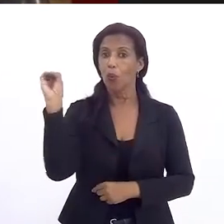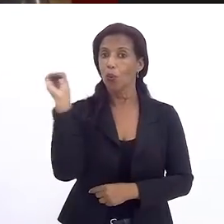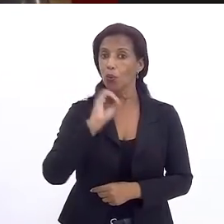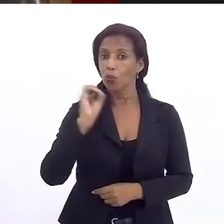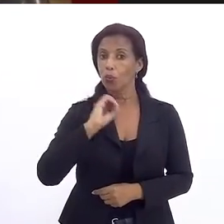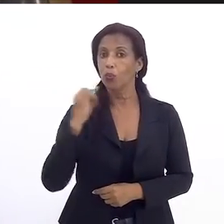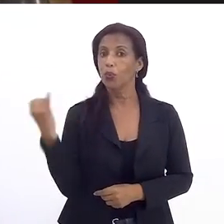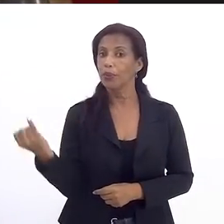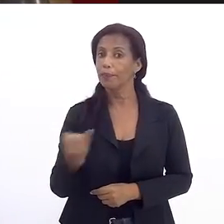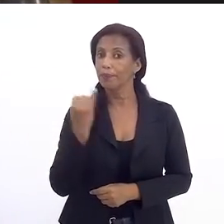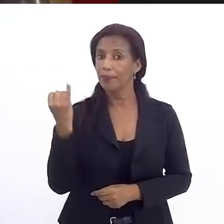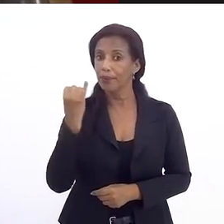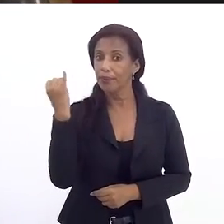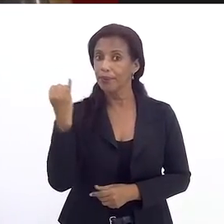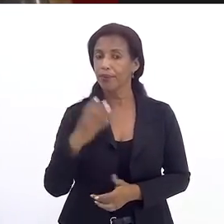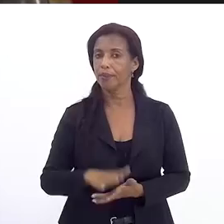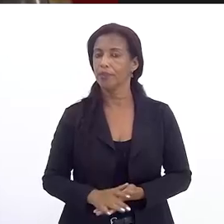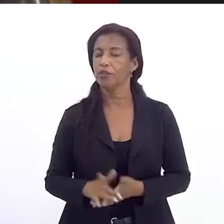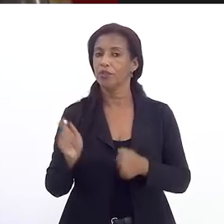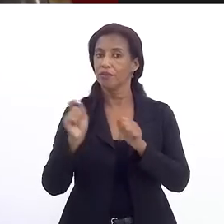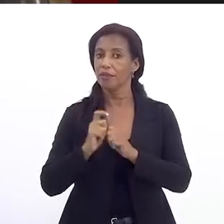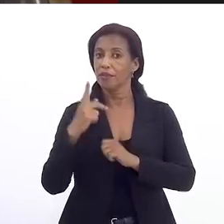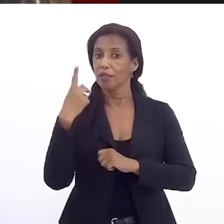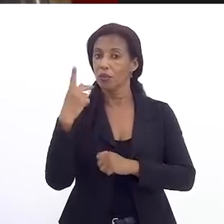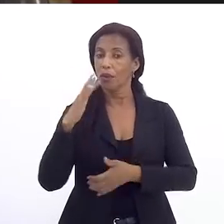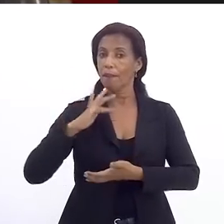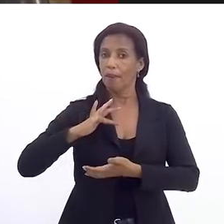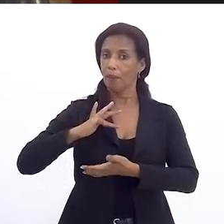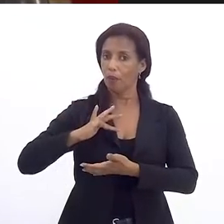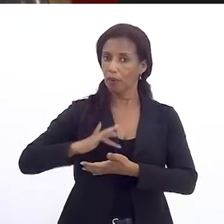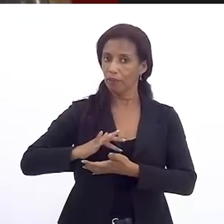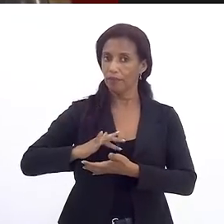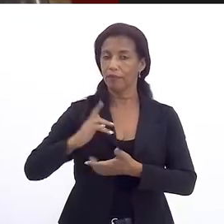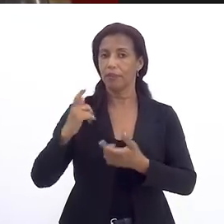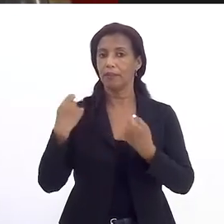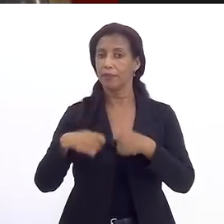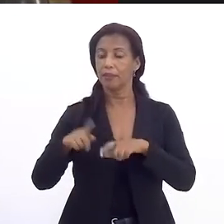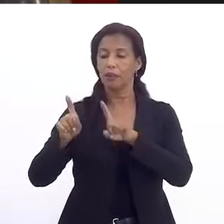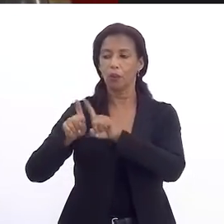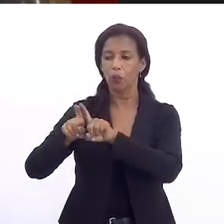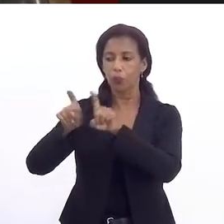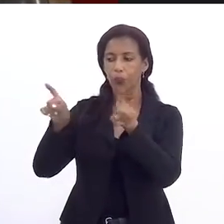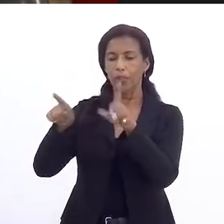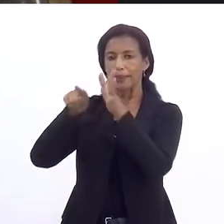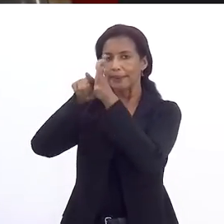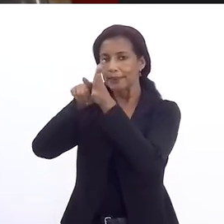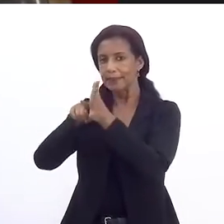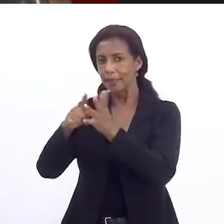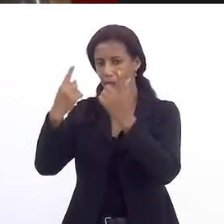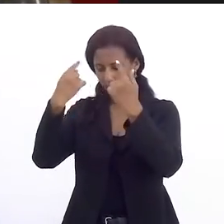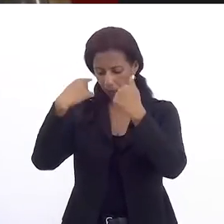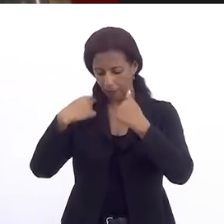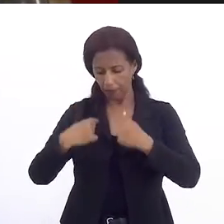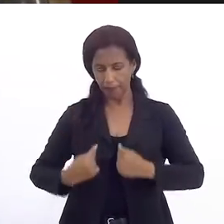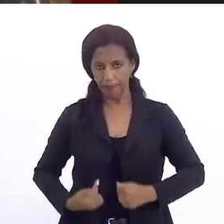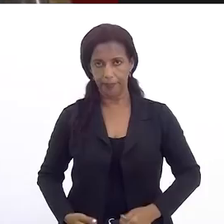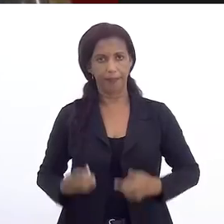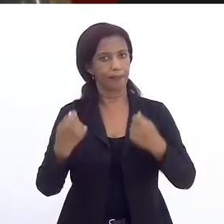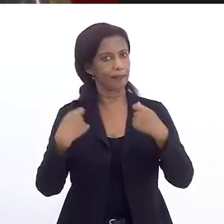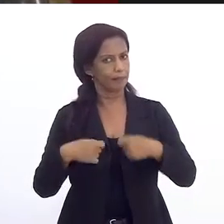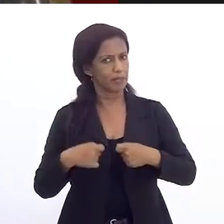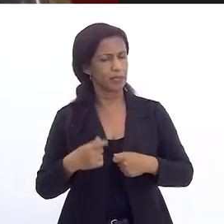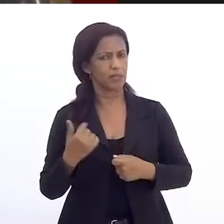sua mamografia, os seus exames, né? Você pode se autoexaminar em casa,